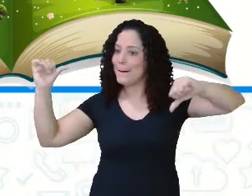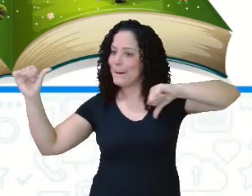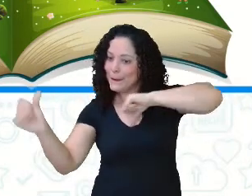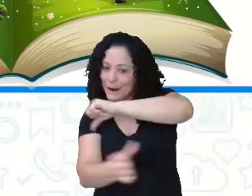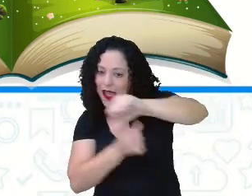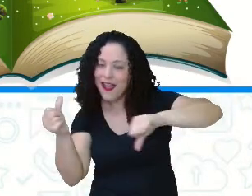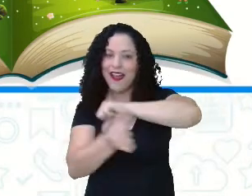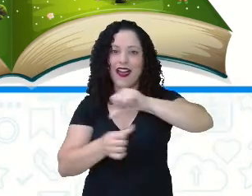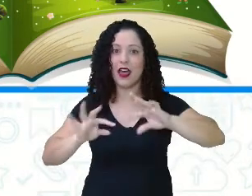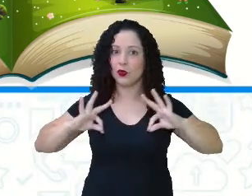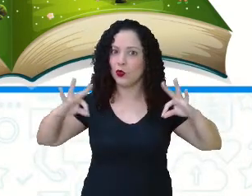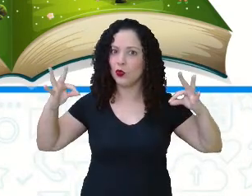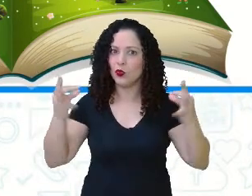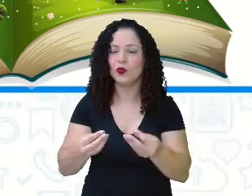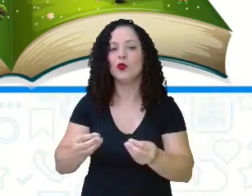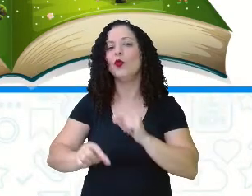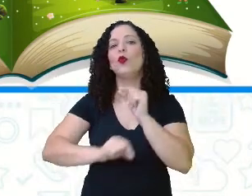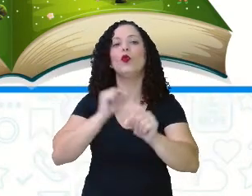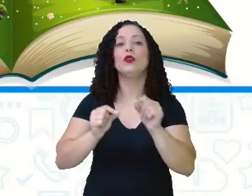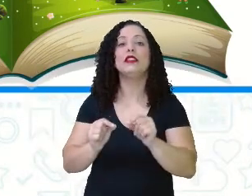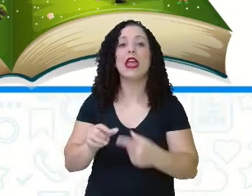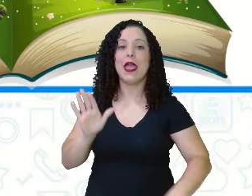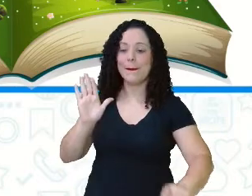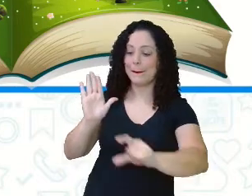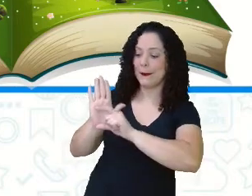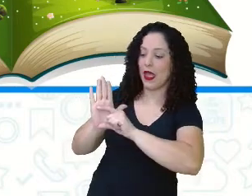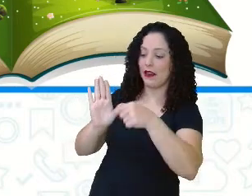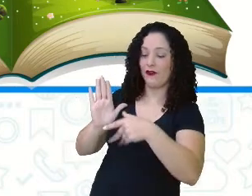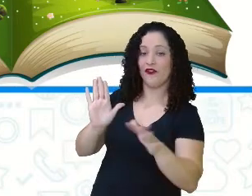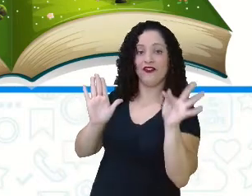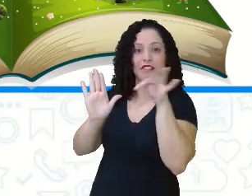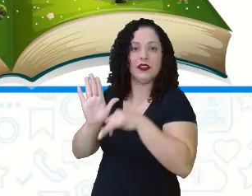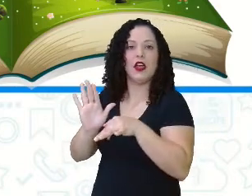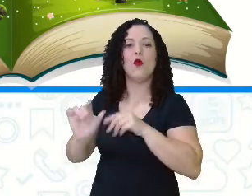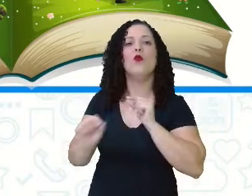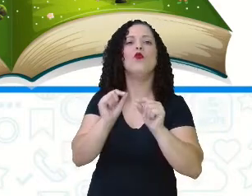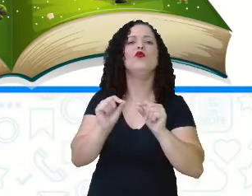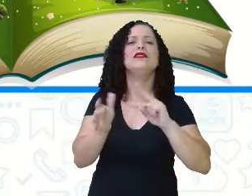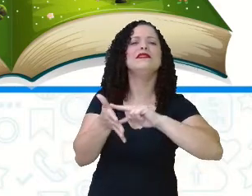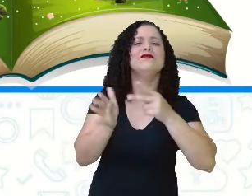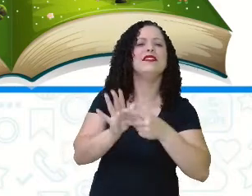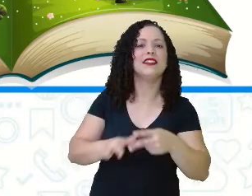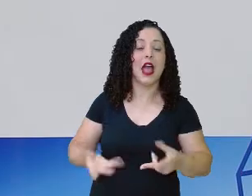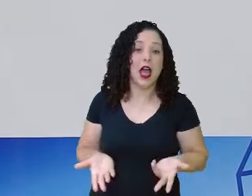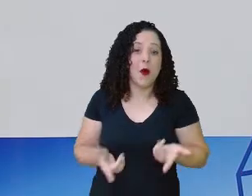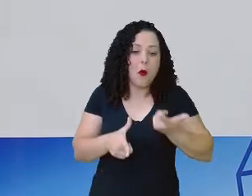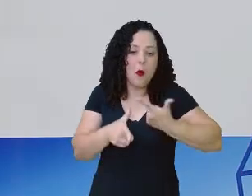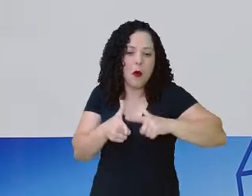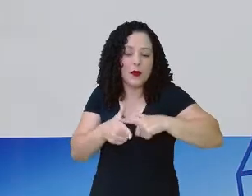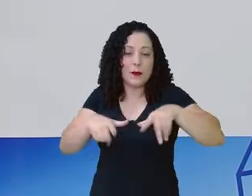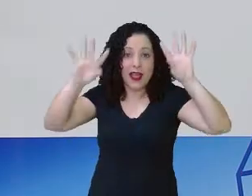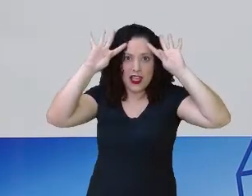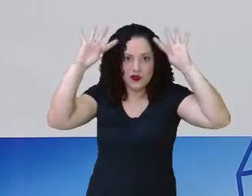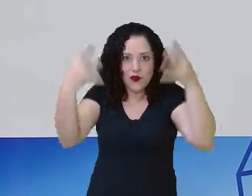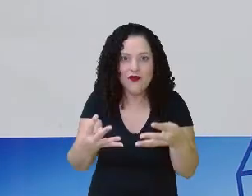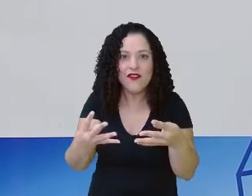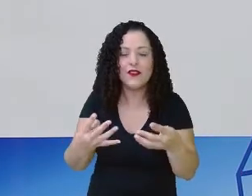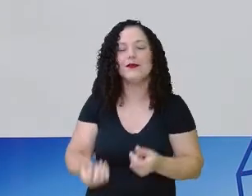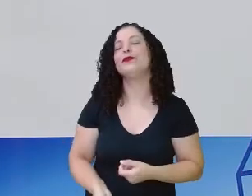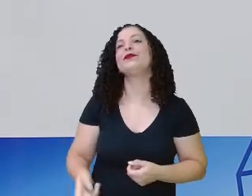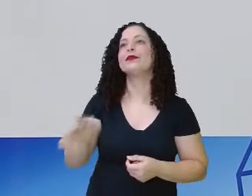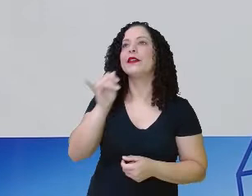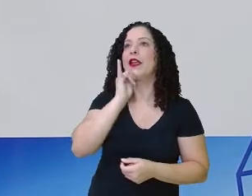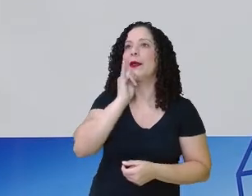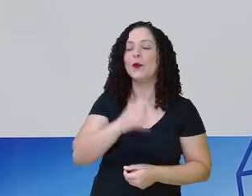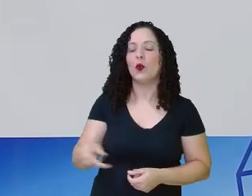desfecho, professora? É a situação final, é a solução do conflito. Então, depende do conto, pode ser um conto de assombração, um conto